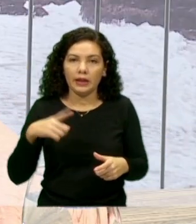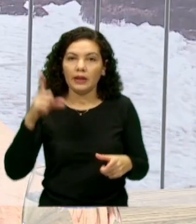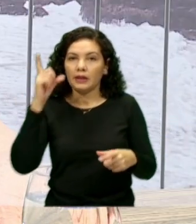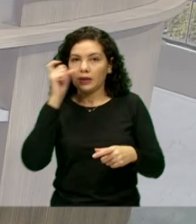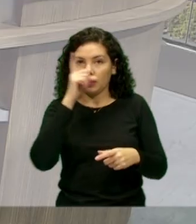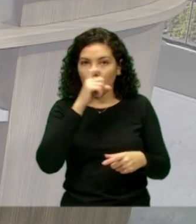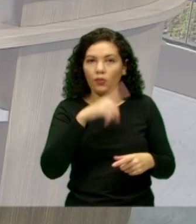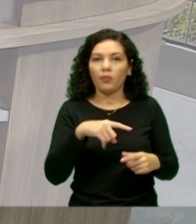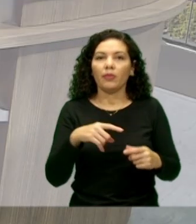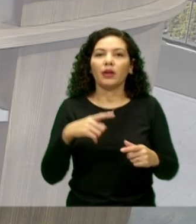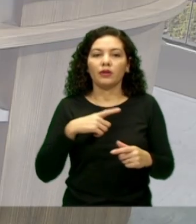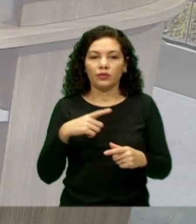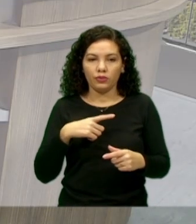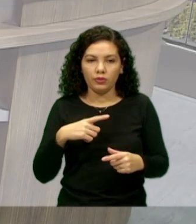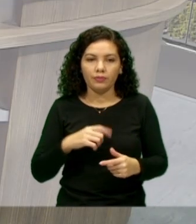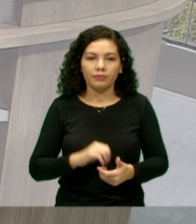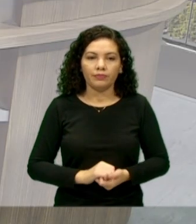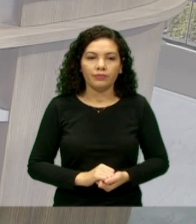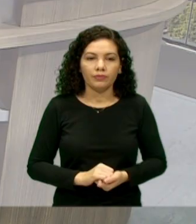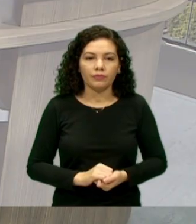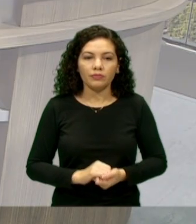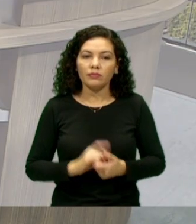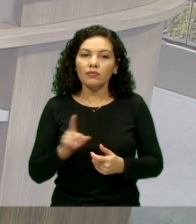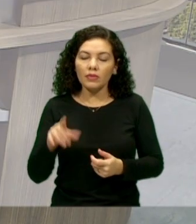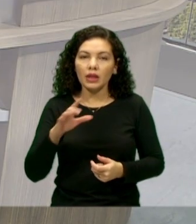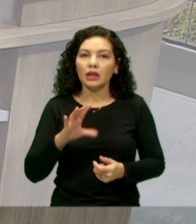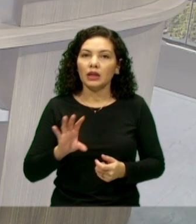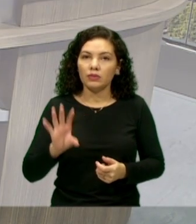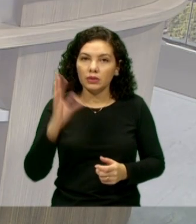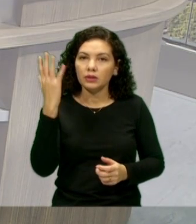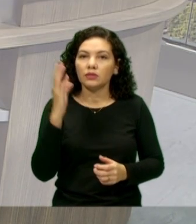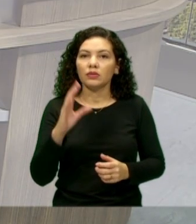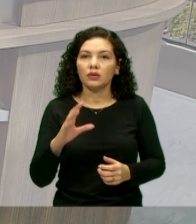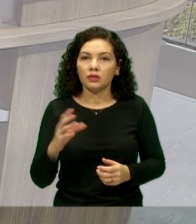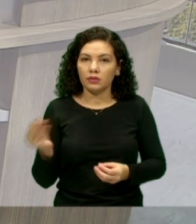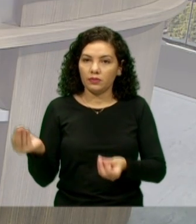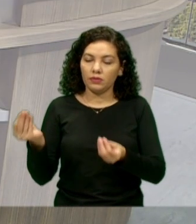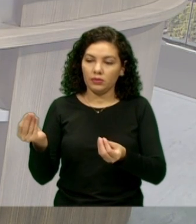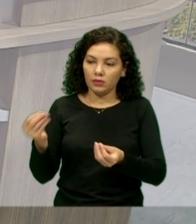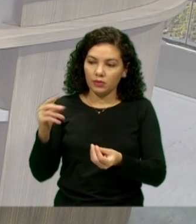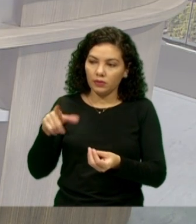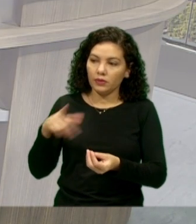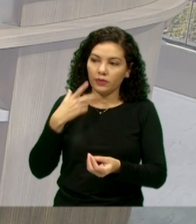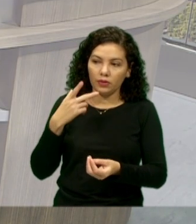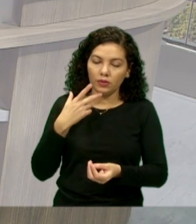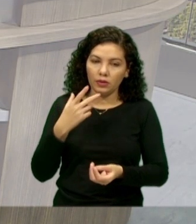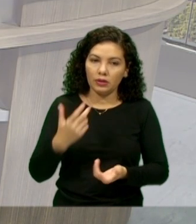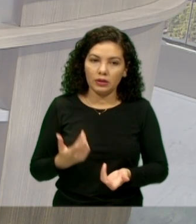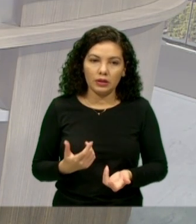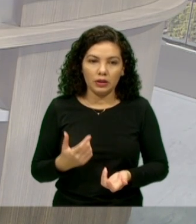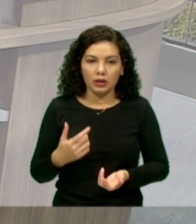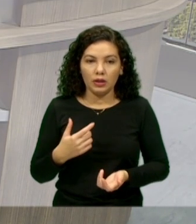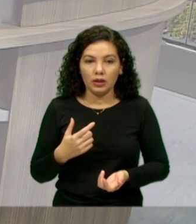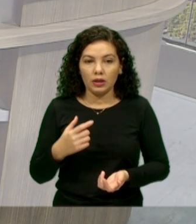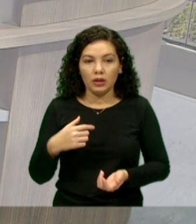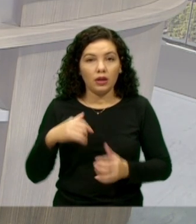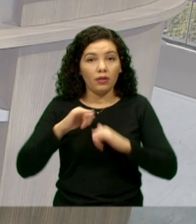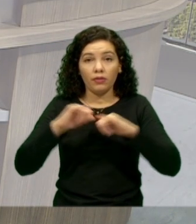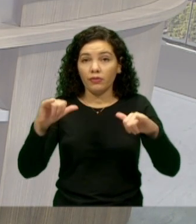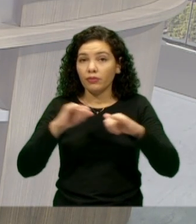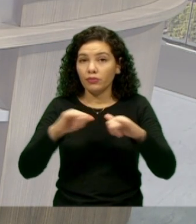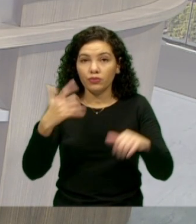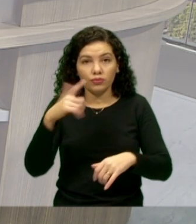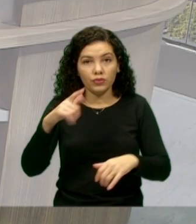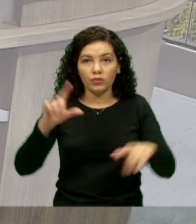complexa. Aí você vê, e essa é uma situação que tu está trazendo que isso infelizmente nem é